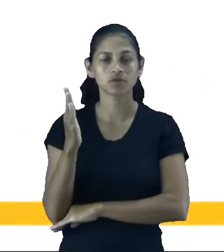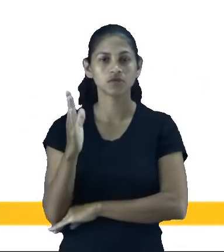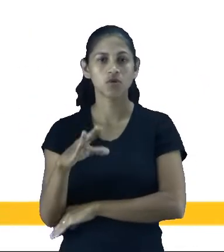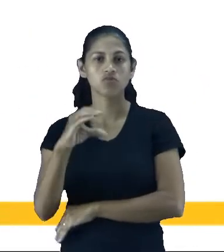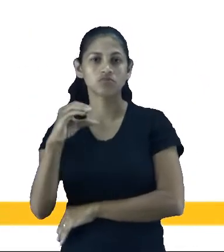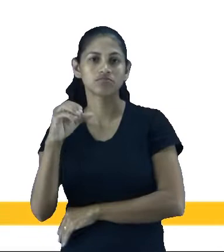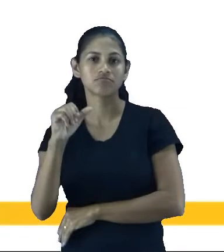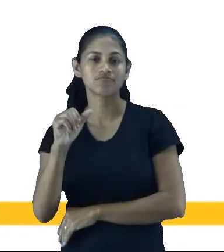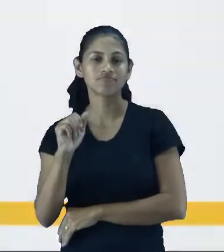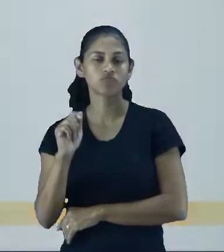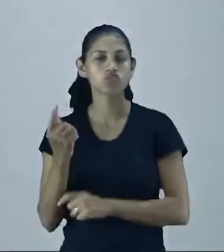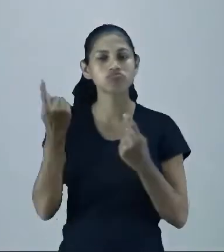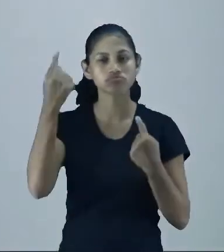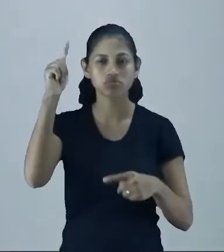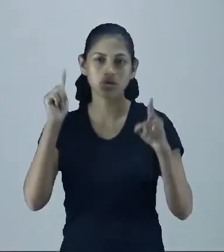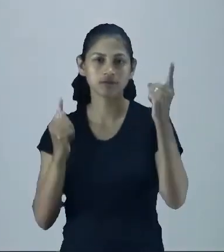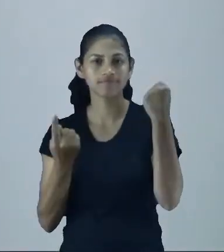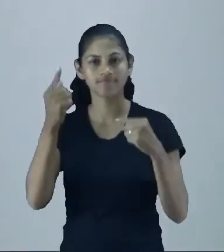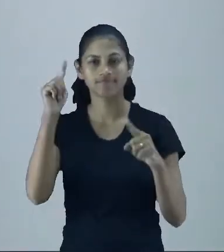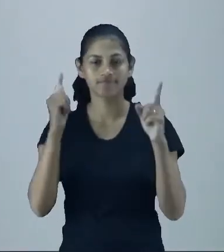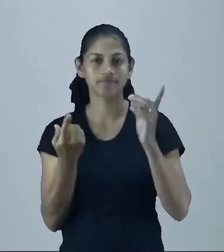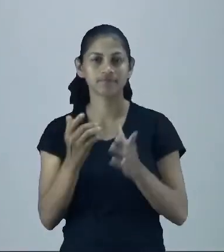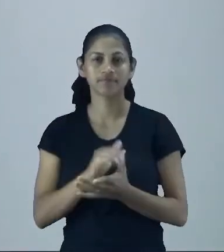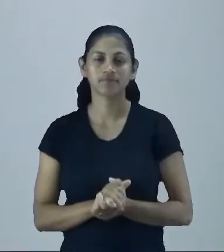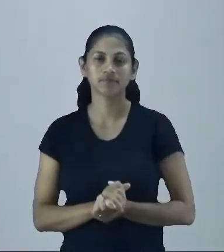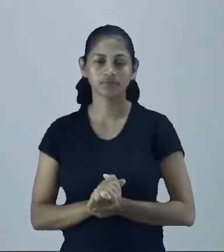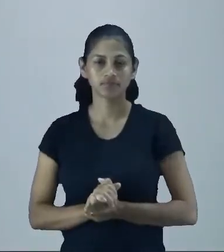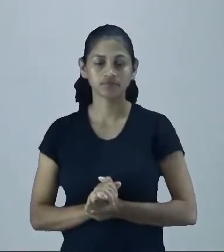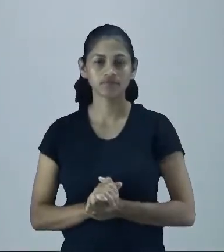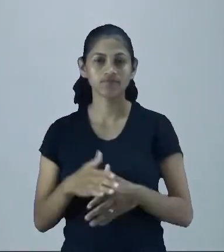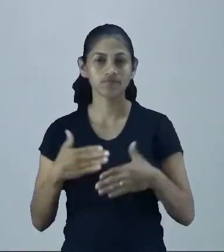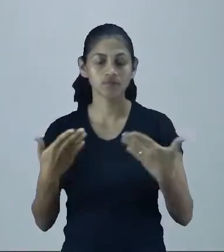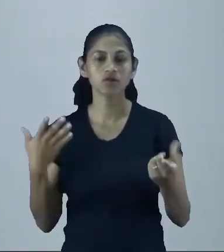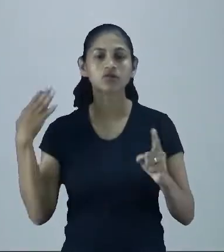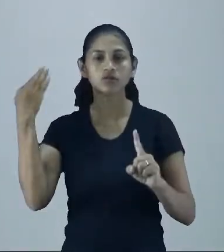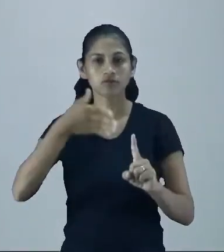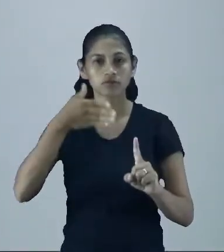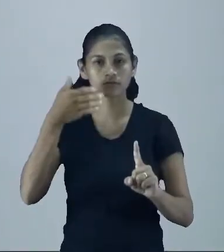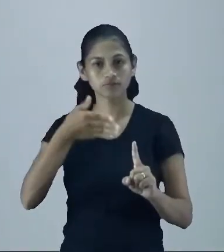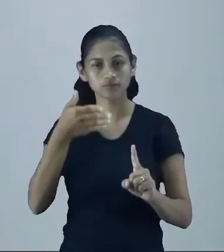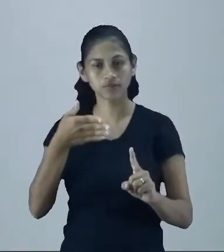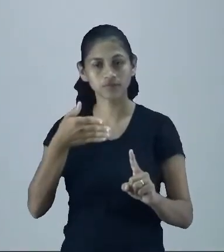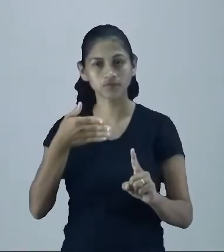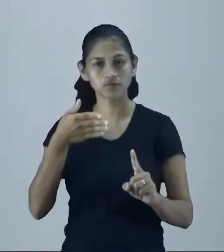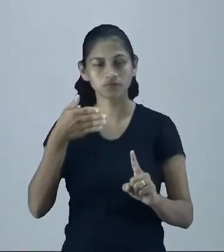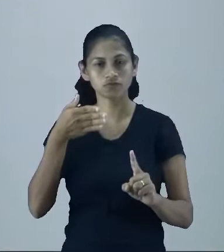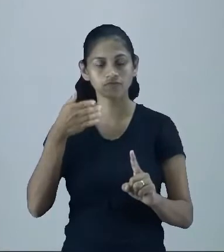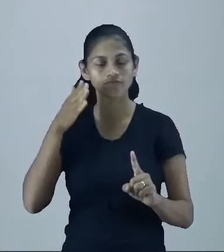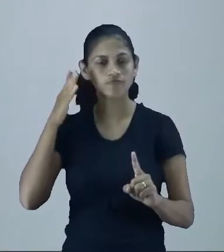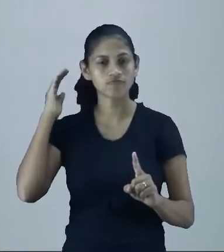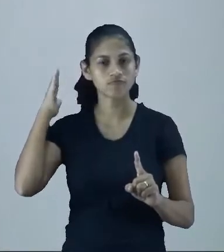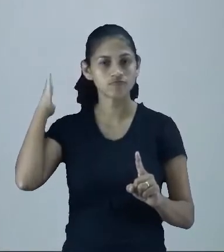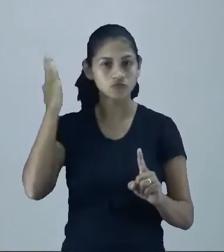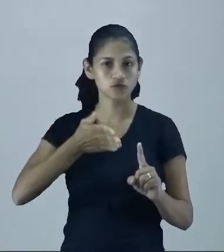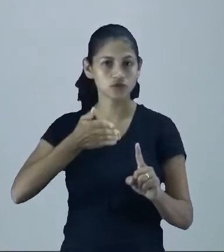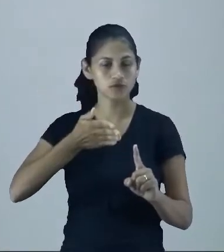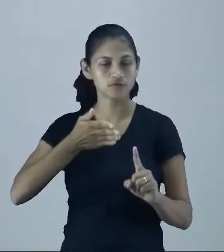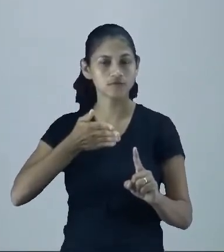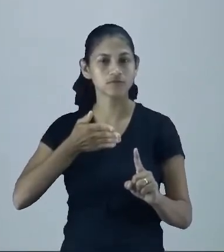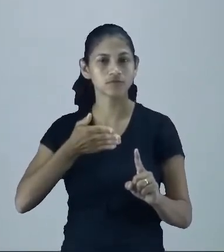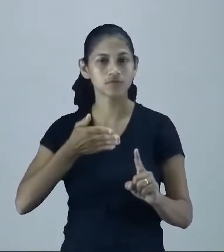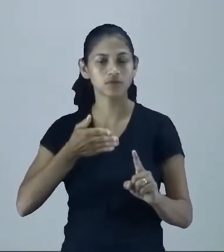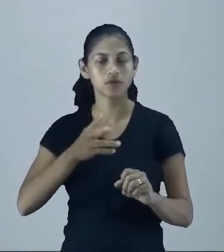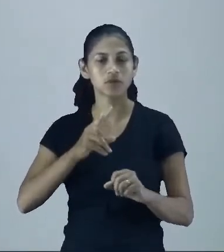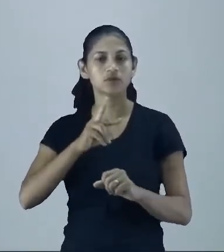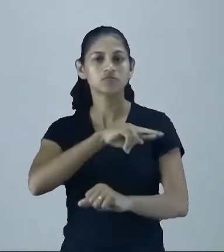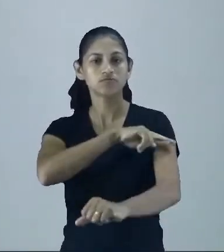portugueses. Então, eles influenciaram de uma forma direta, no